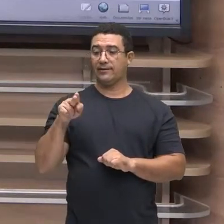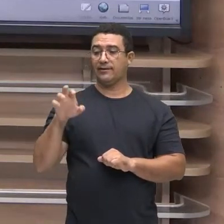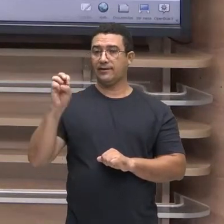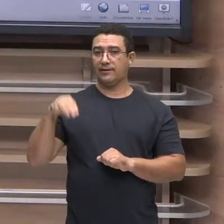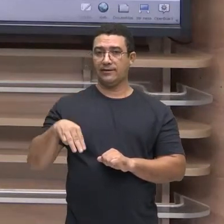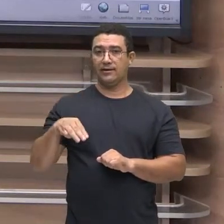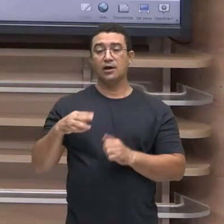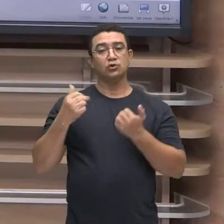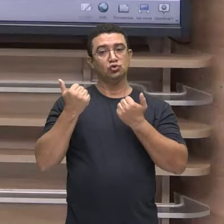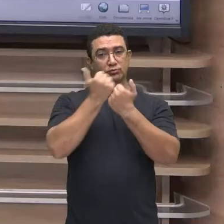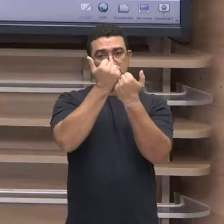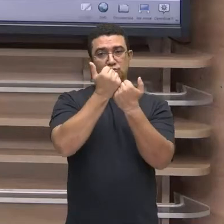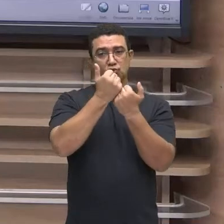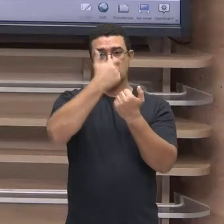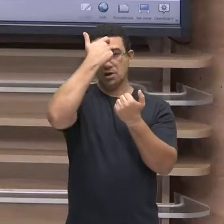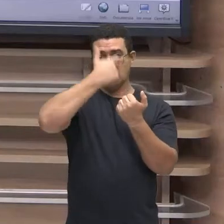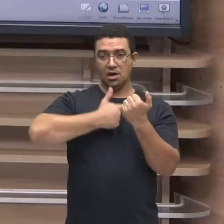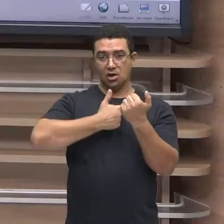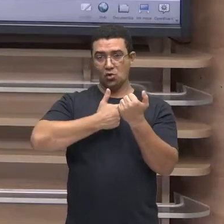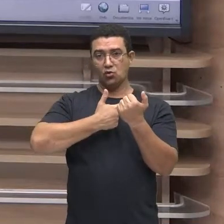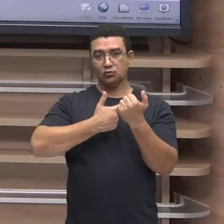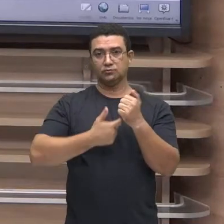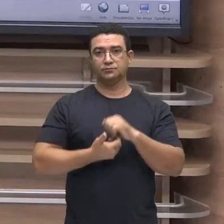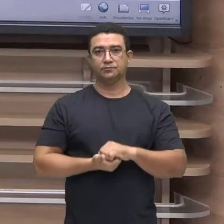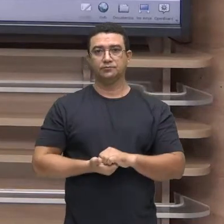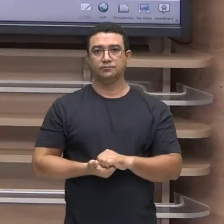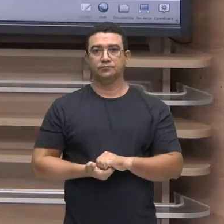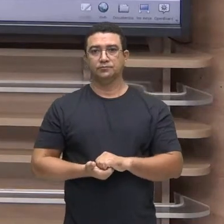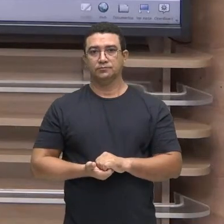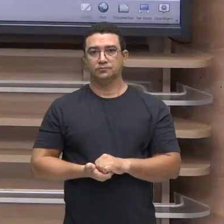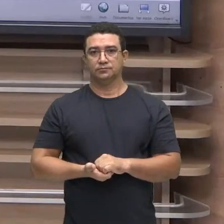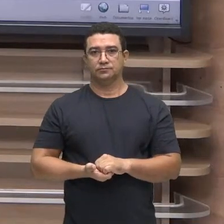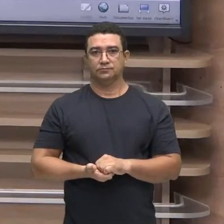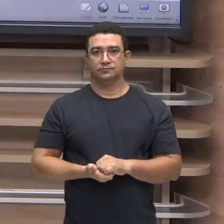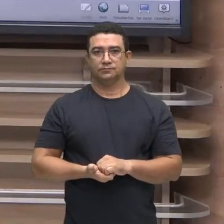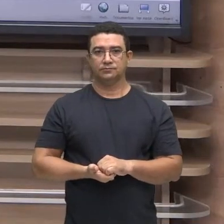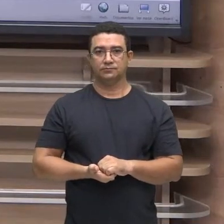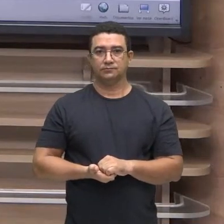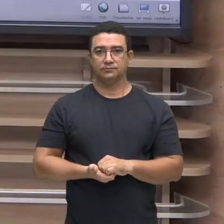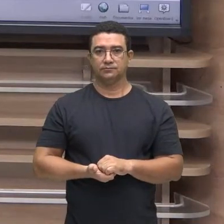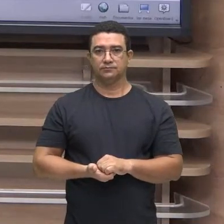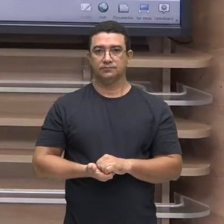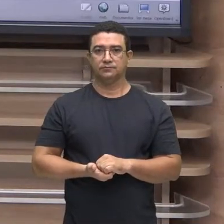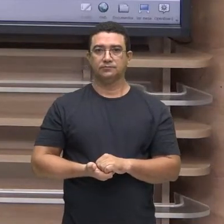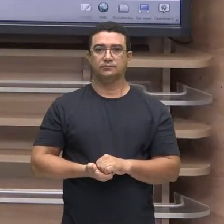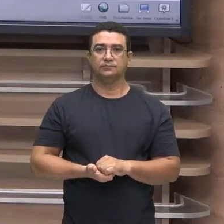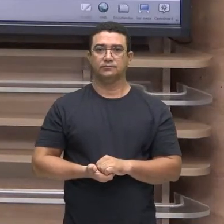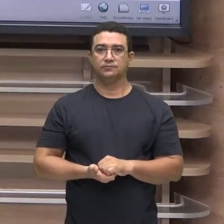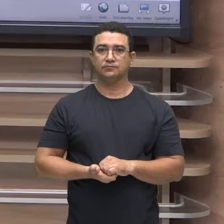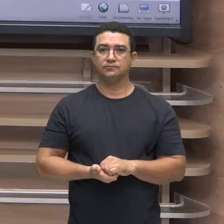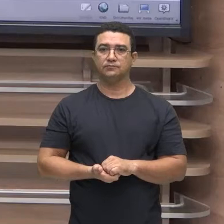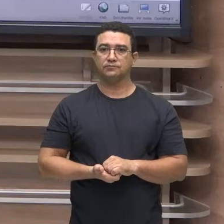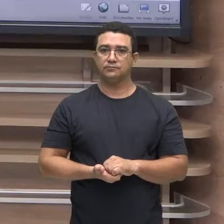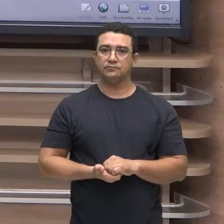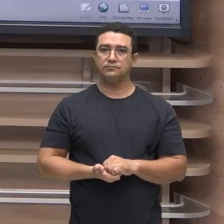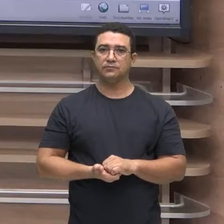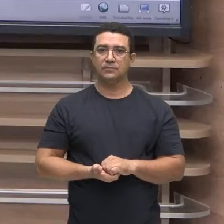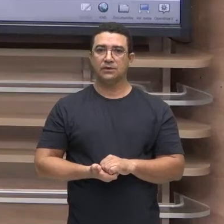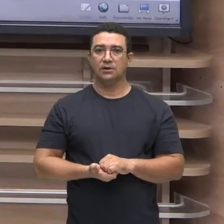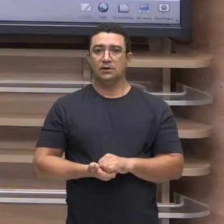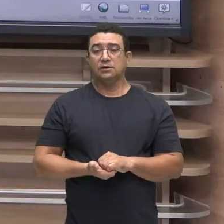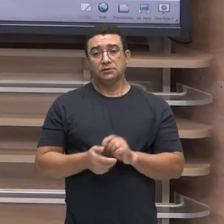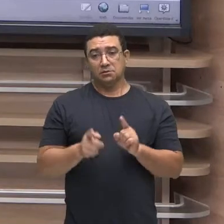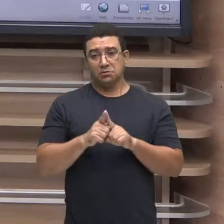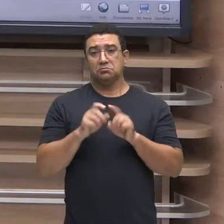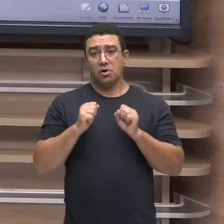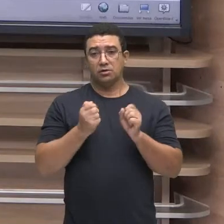está substituindo o termo que já foi mencionado, né? Que vai ser mencionado posteriormente, eu. Porque eu posso fazer essa